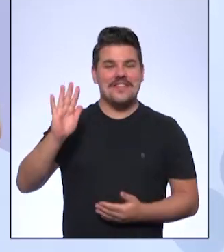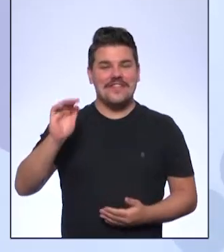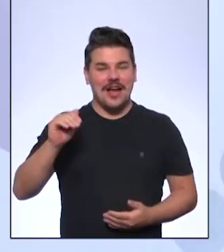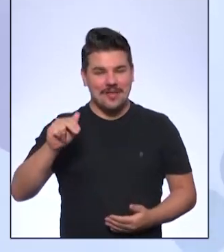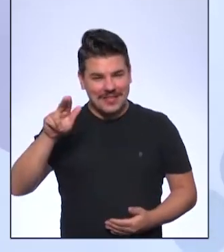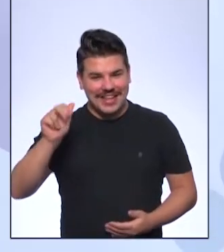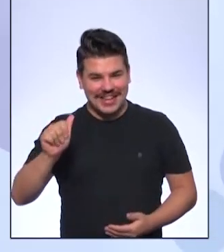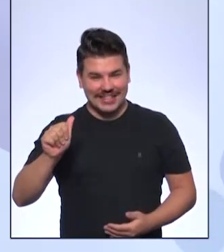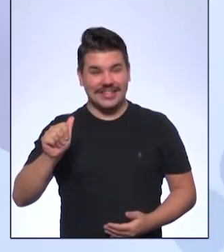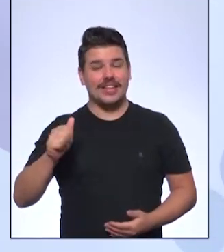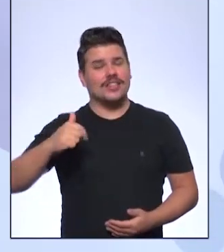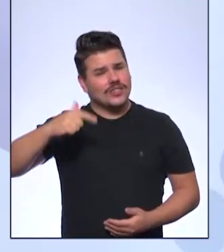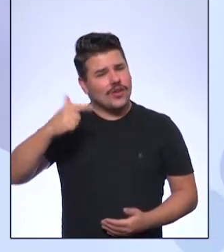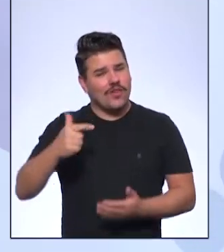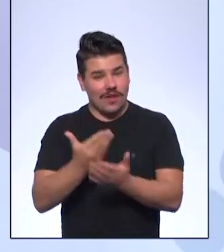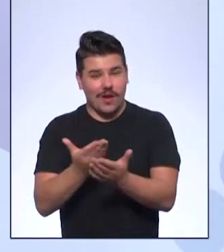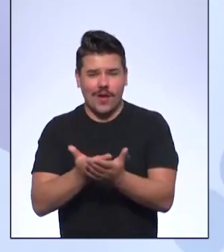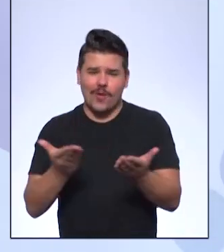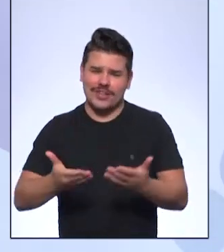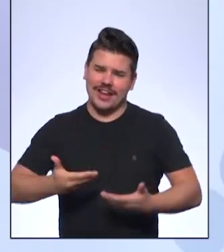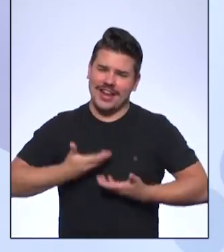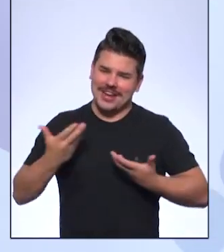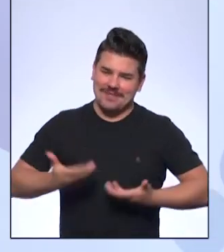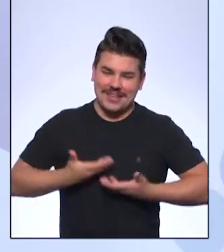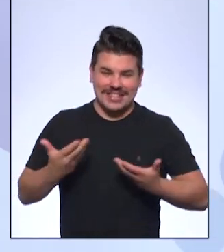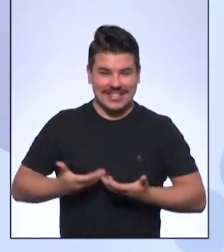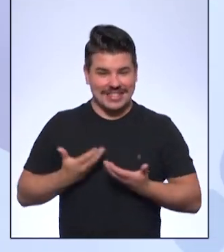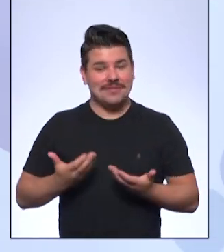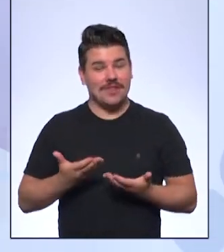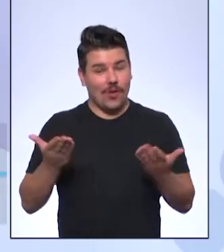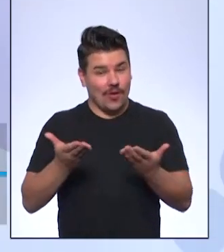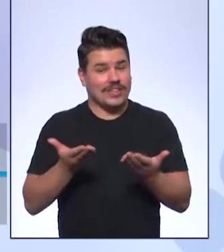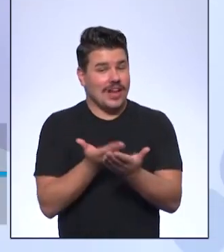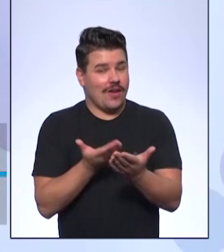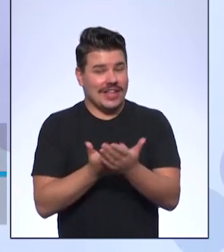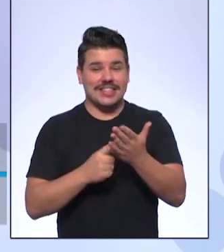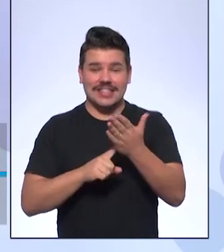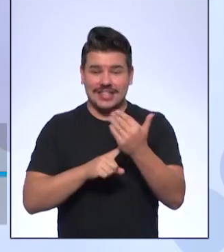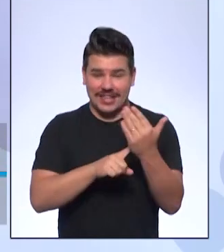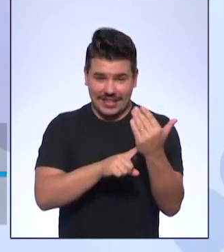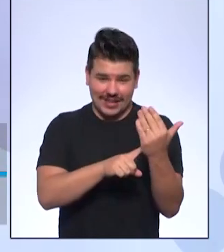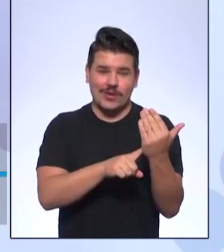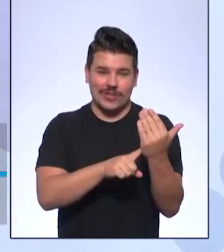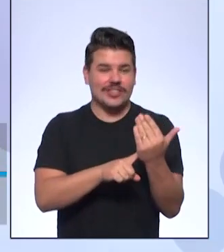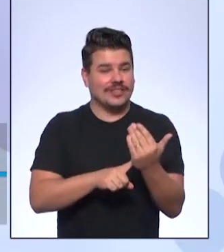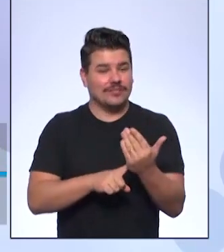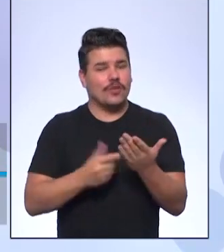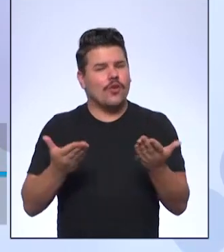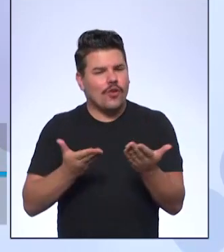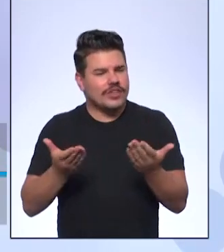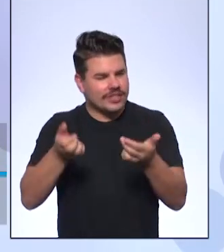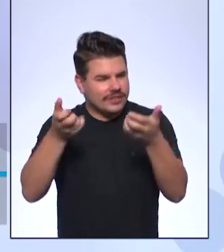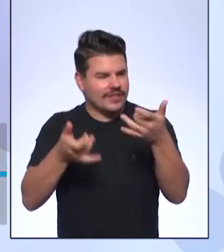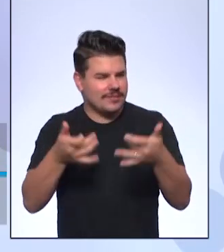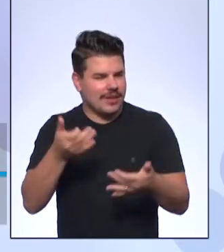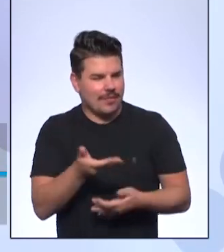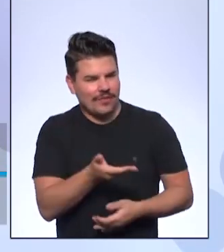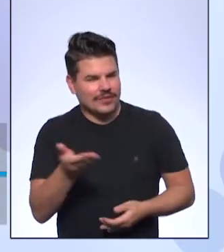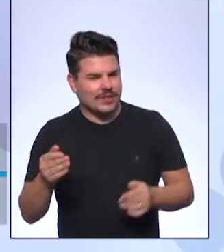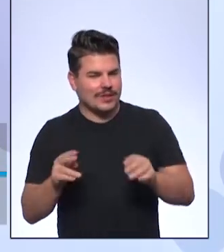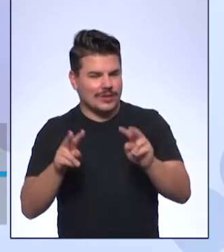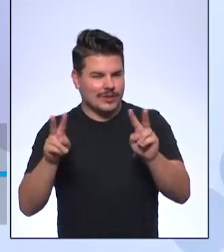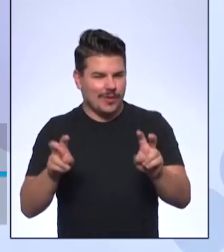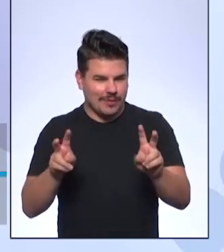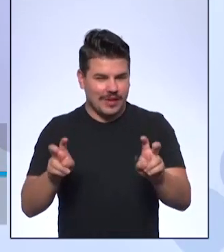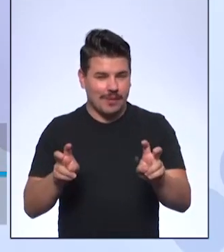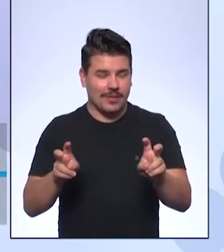volta para mais uma aula animadíssima de tecnologia, né? Hoje a gente está trazendo para vocês aí um pouco da